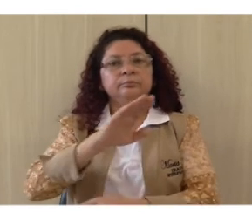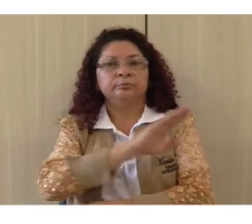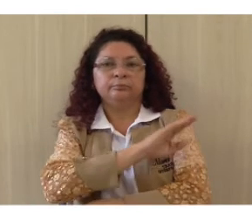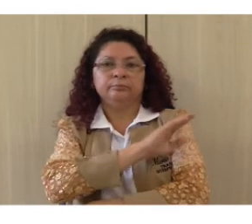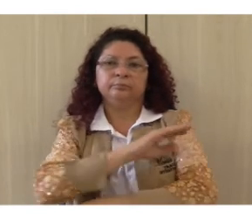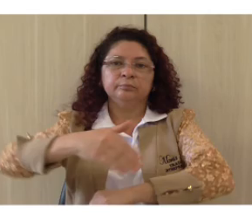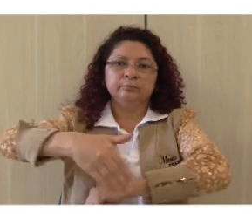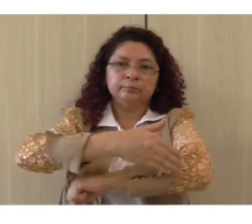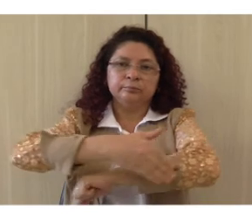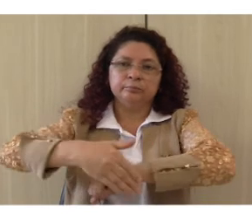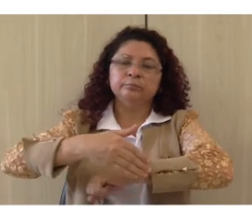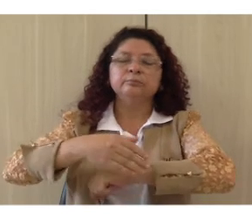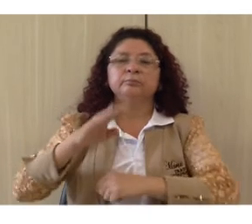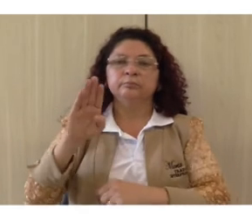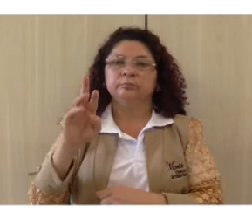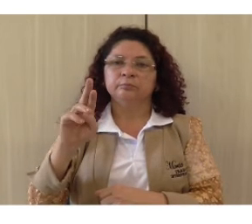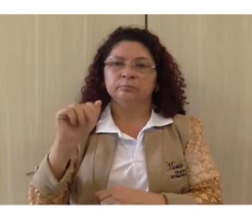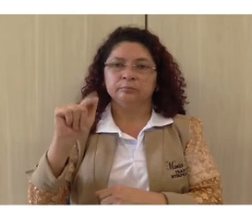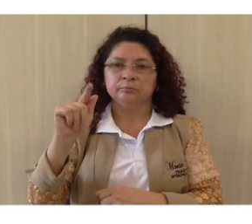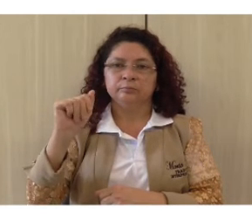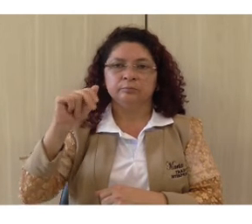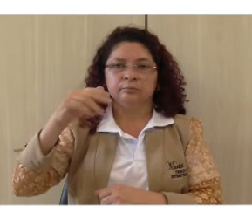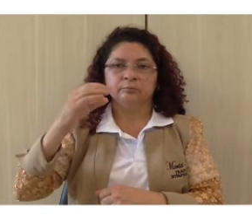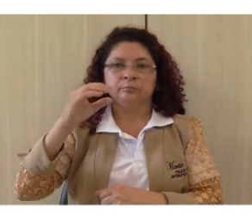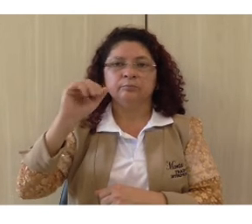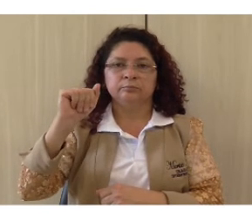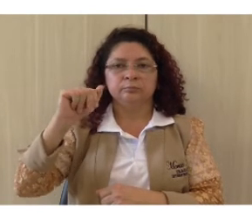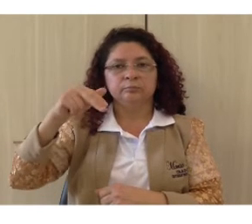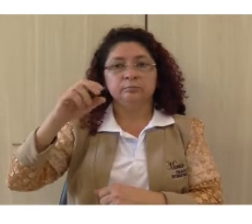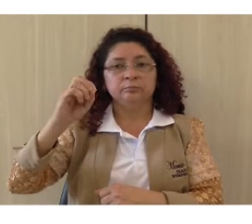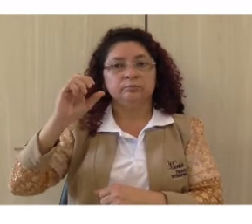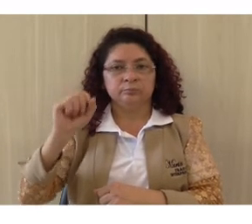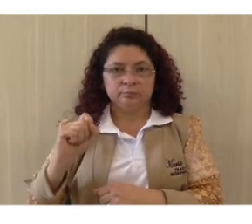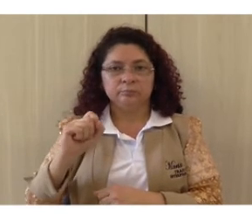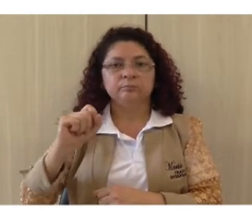dos Bragançanos, sem número, bairro Vila Sinhá, Bragança, Pará, CEP